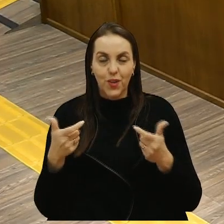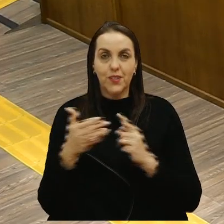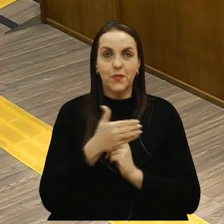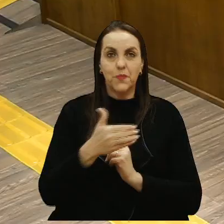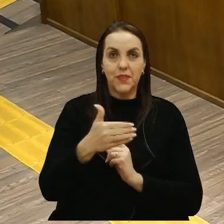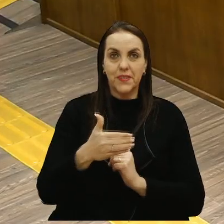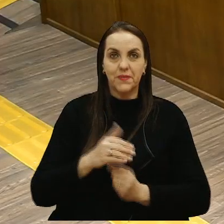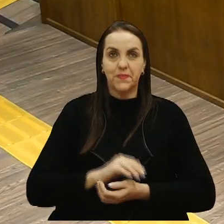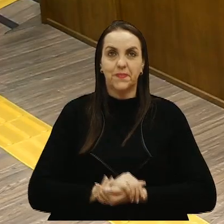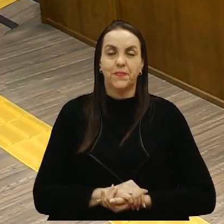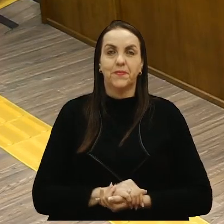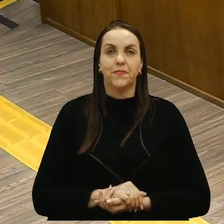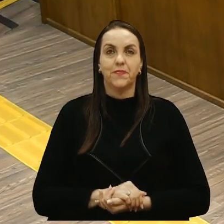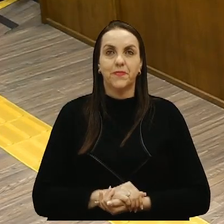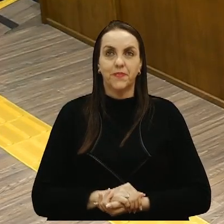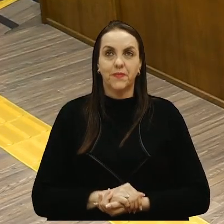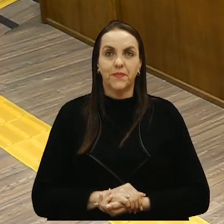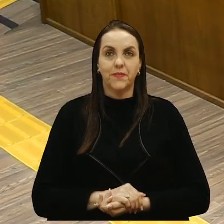mandato.